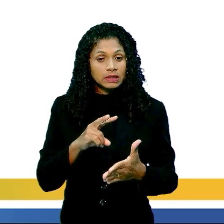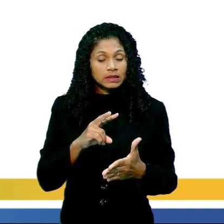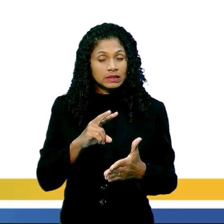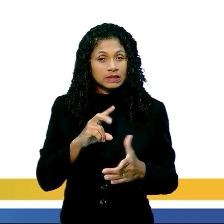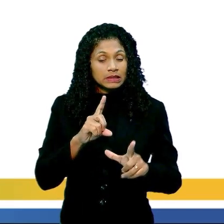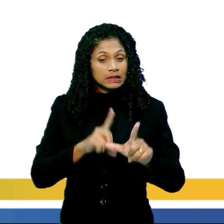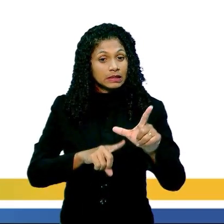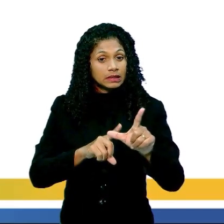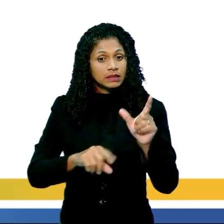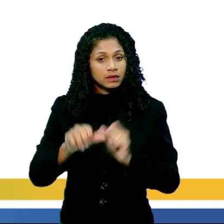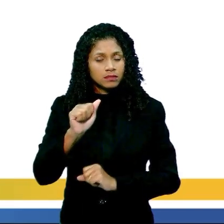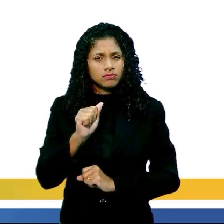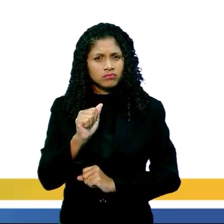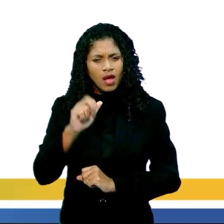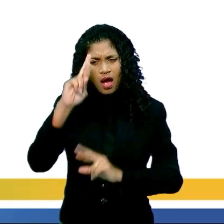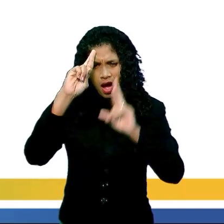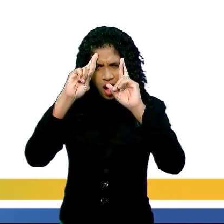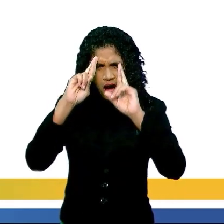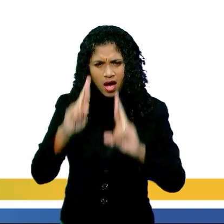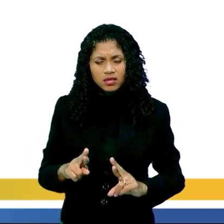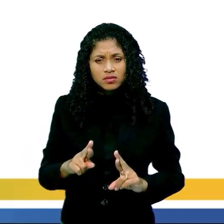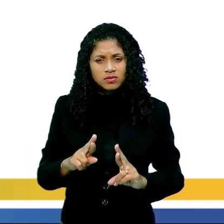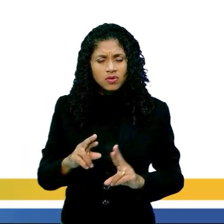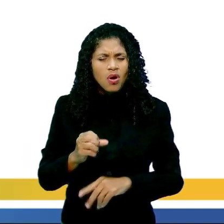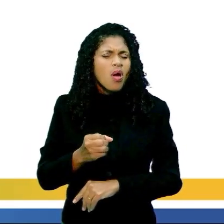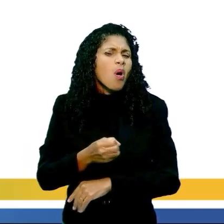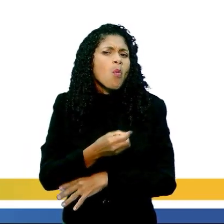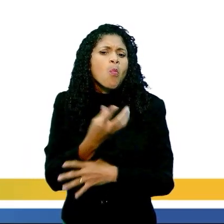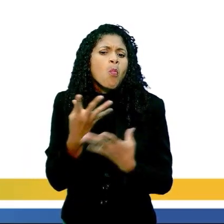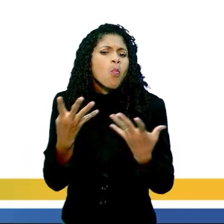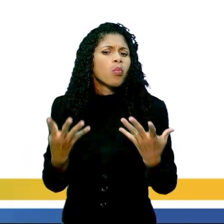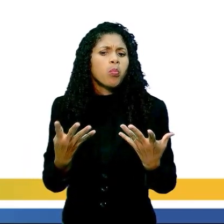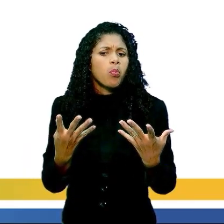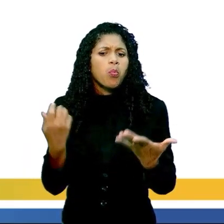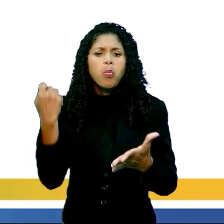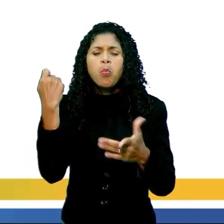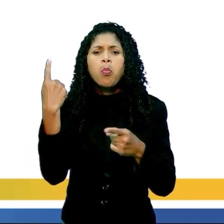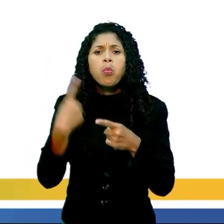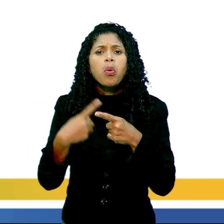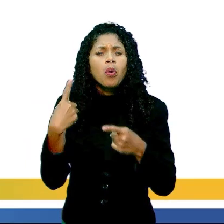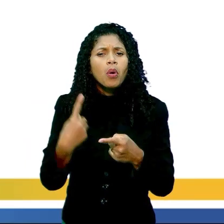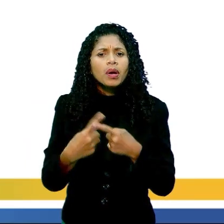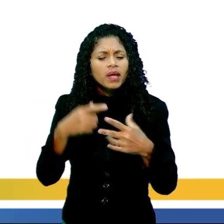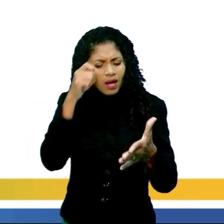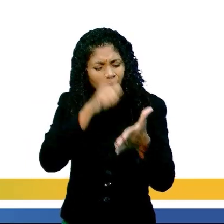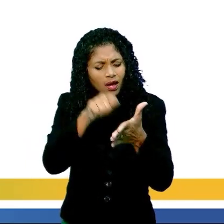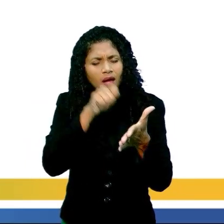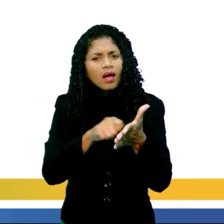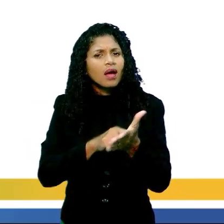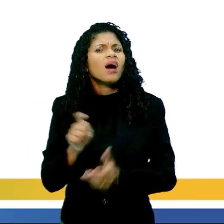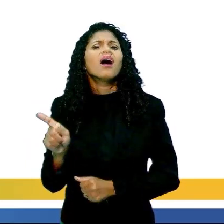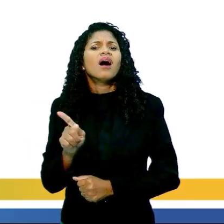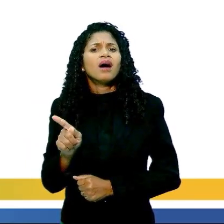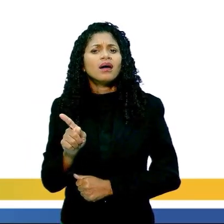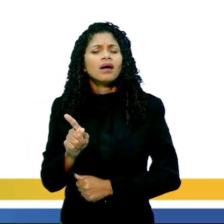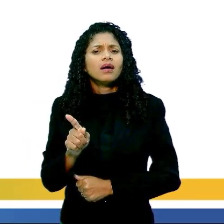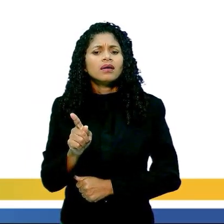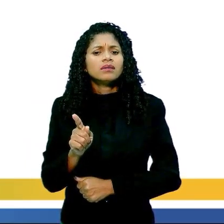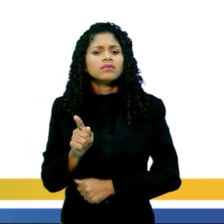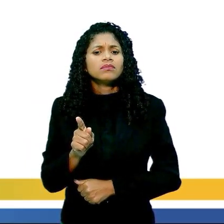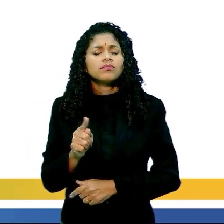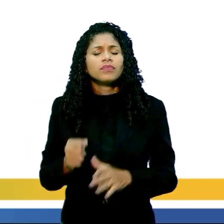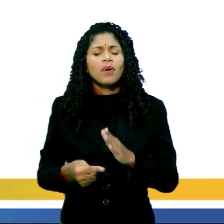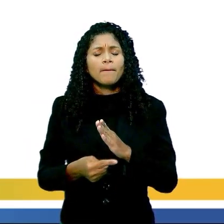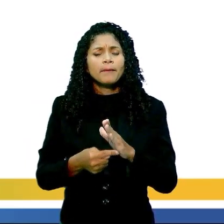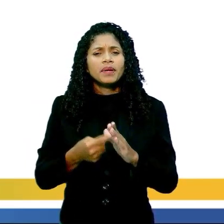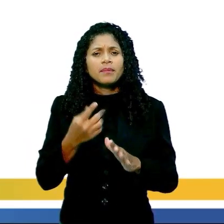razões pelas quais ela escreve. Vocês veem aí que logo na primeira frase do